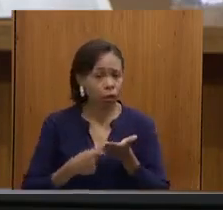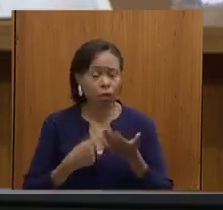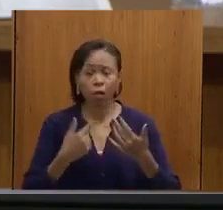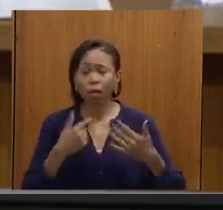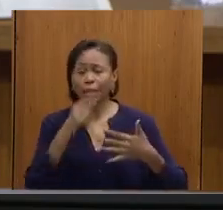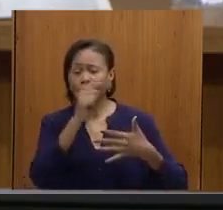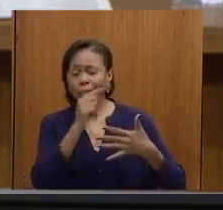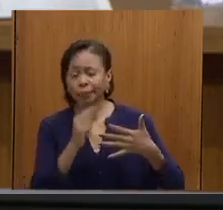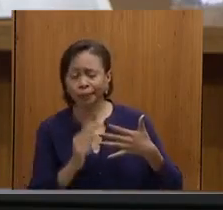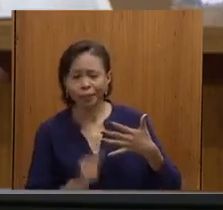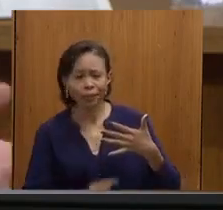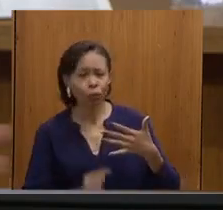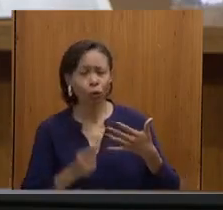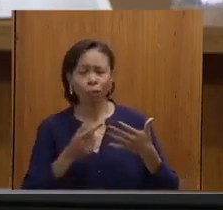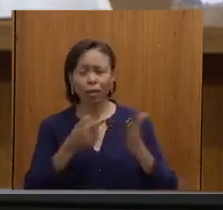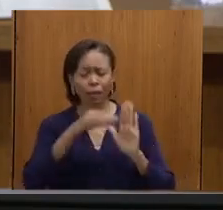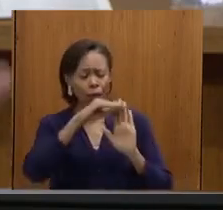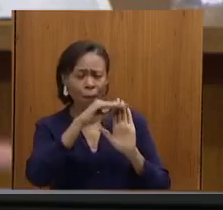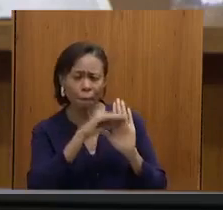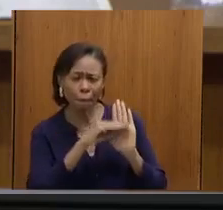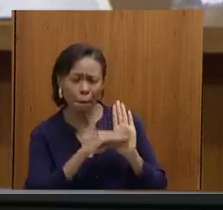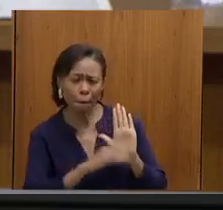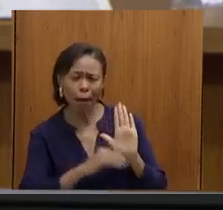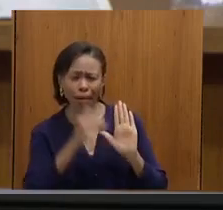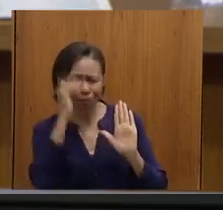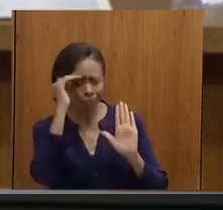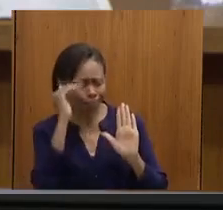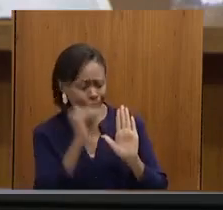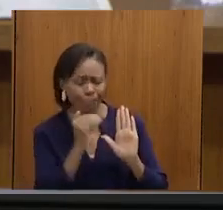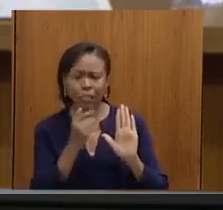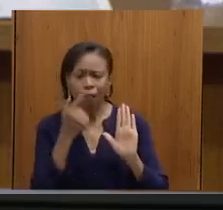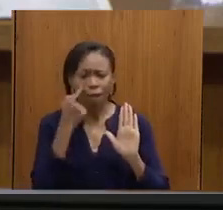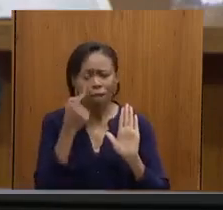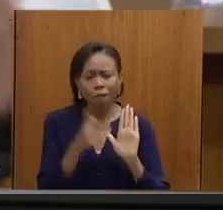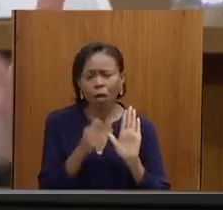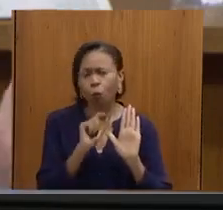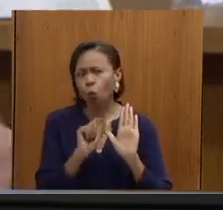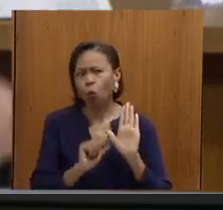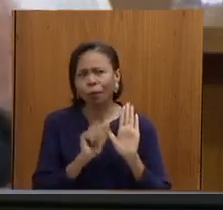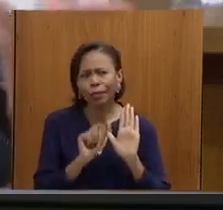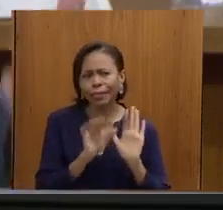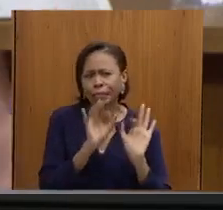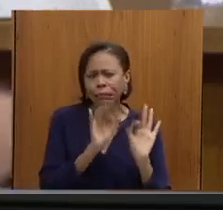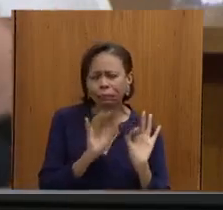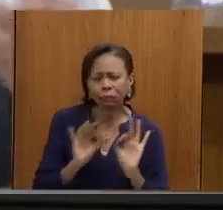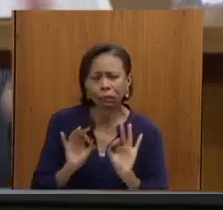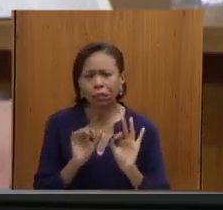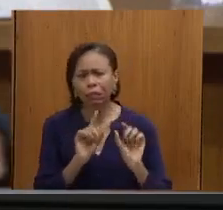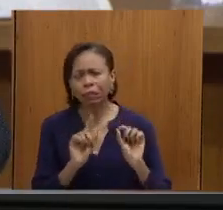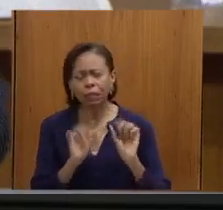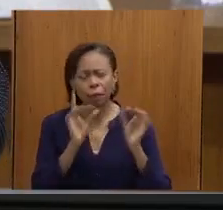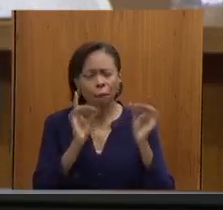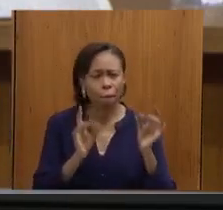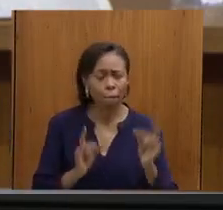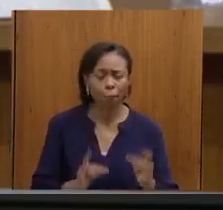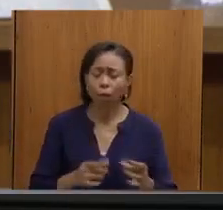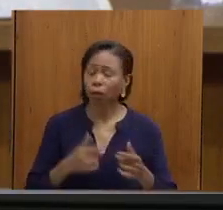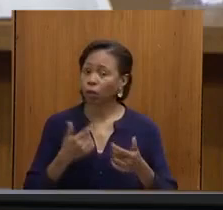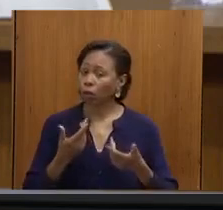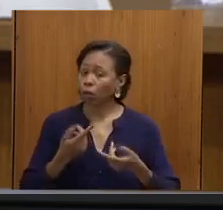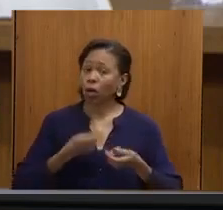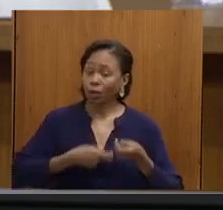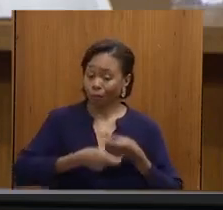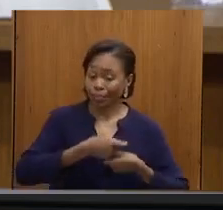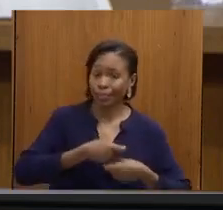das cláusulas, imaginar o que cada uma delas traz de externalidades, é uma negociação, um processo negocial, tem a visão